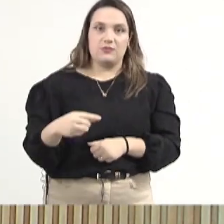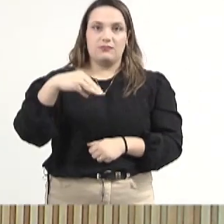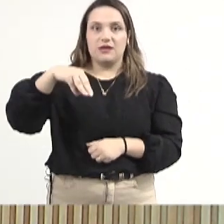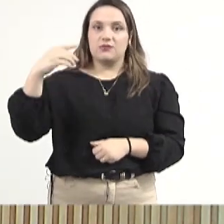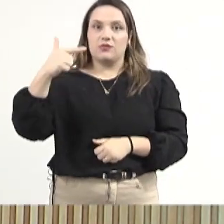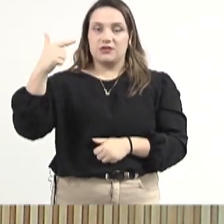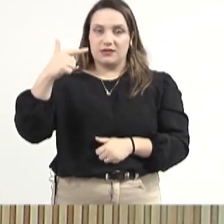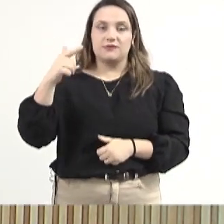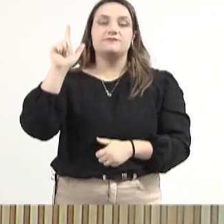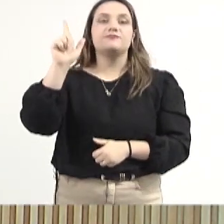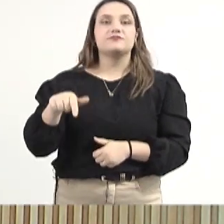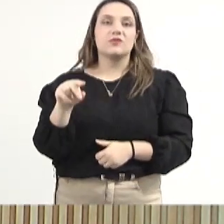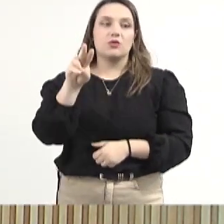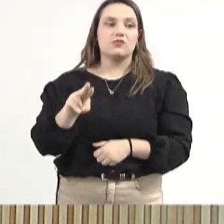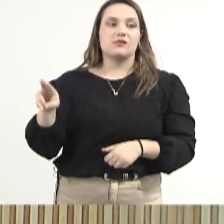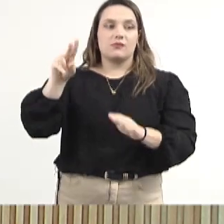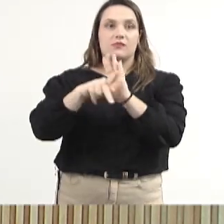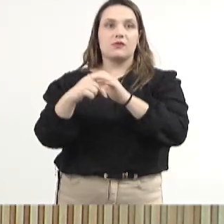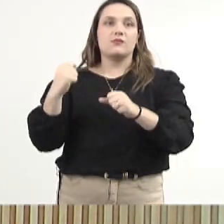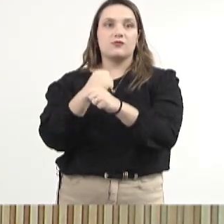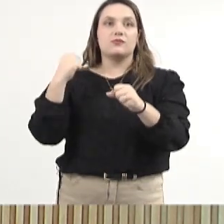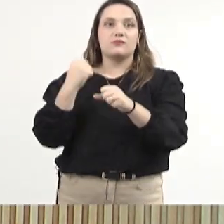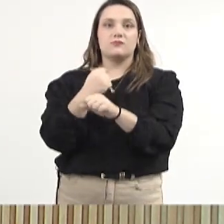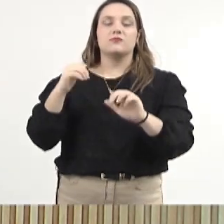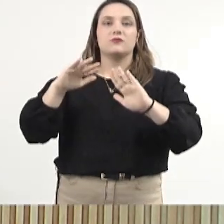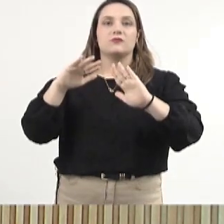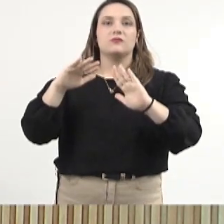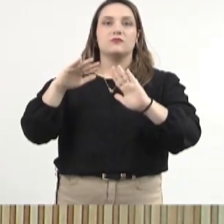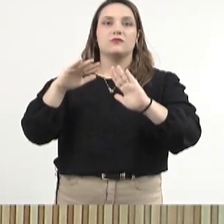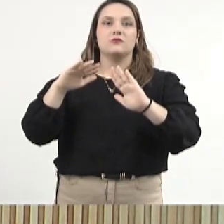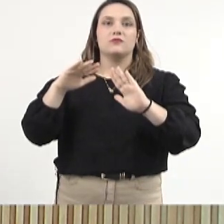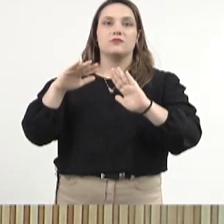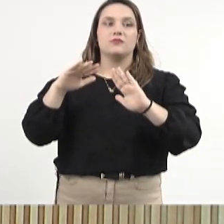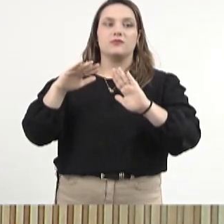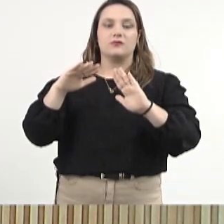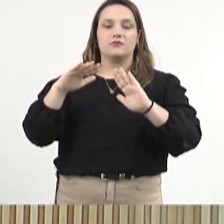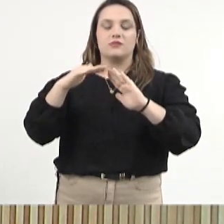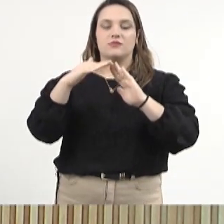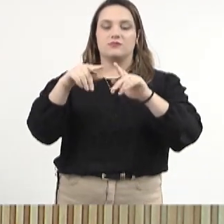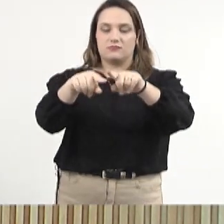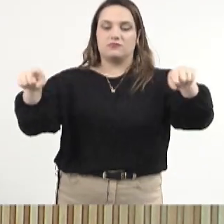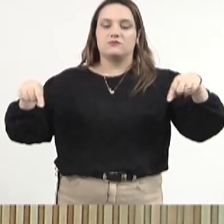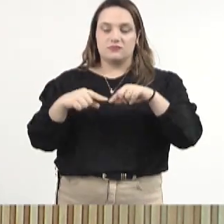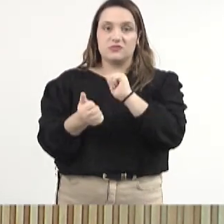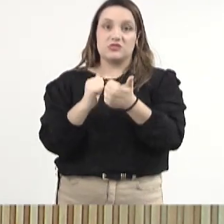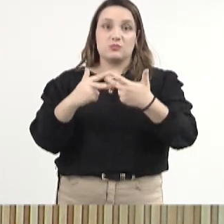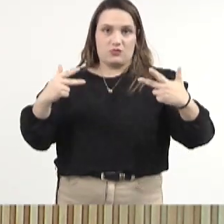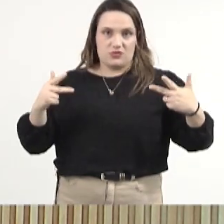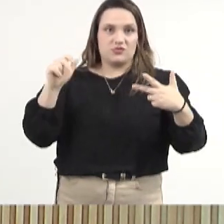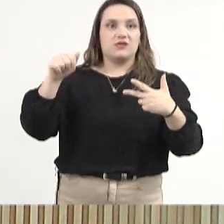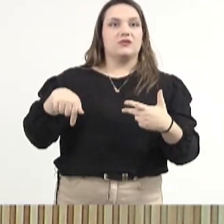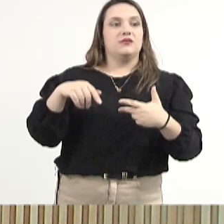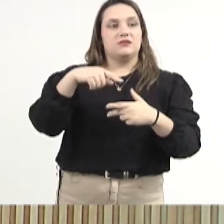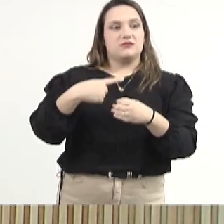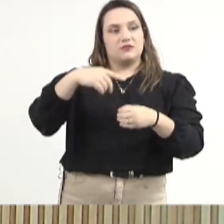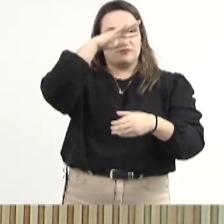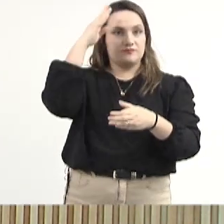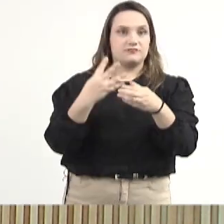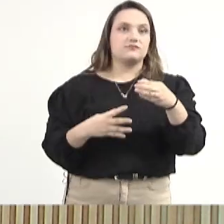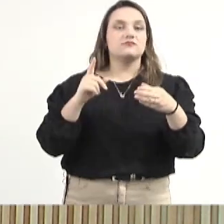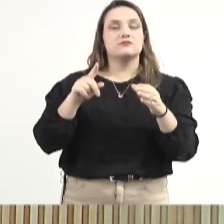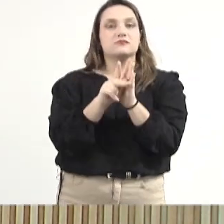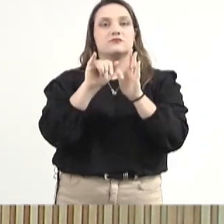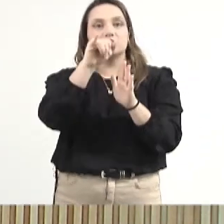Poder Executivo, deve ser utilizada para a construção de uma unidade desportiva lá em Amambai. Bom, esses então